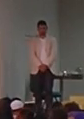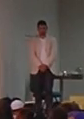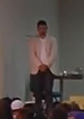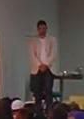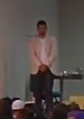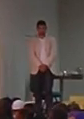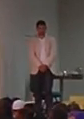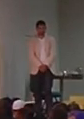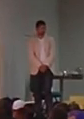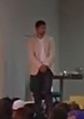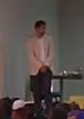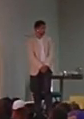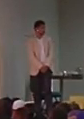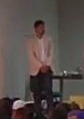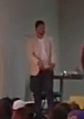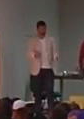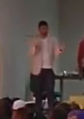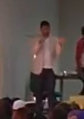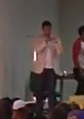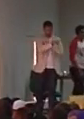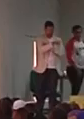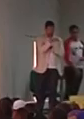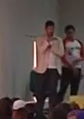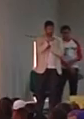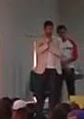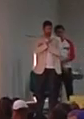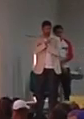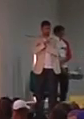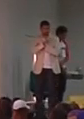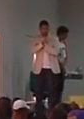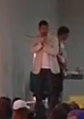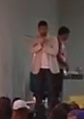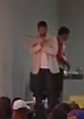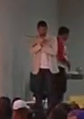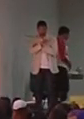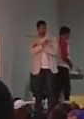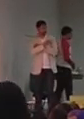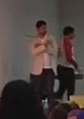Quero perguntar para Marco Maciel, tem experiência de gestão,